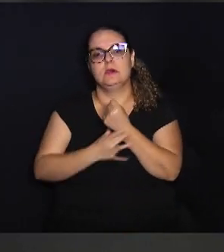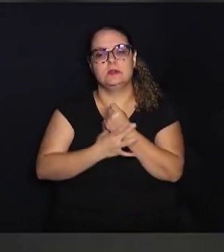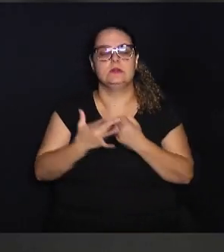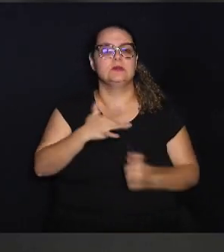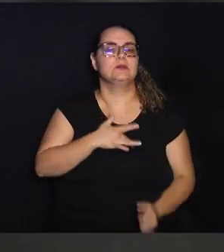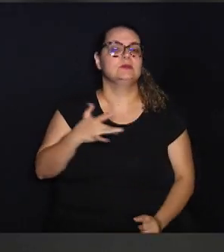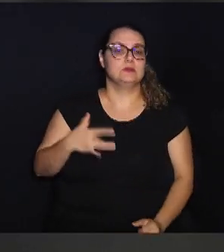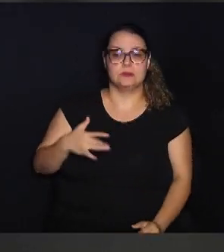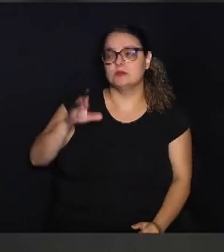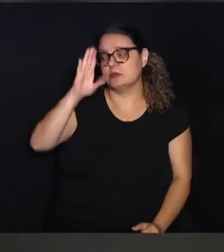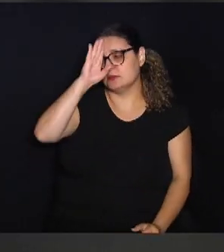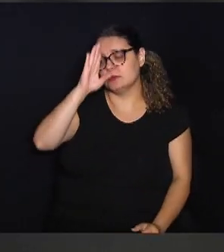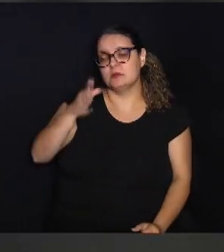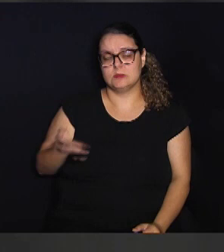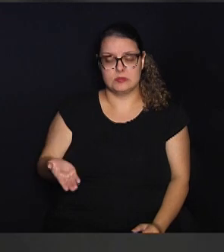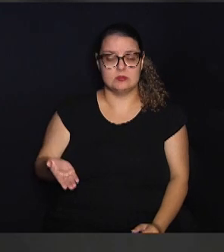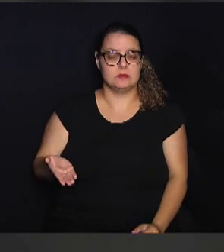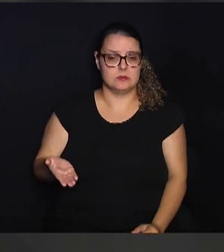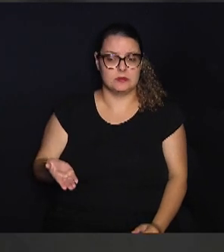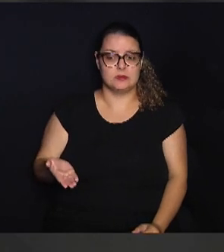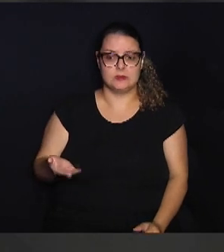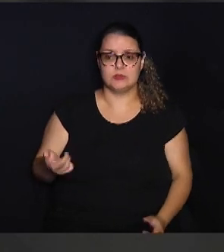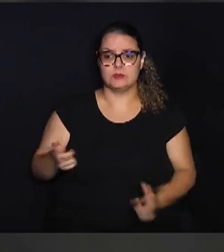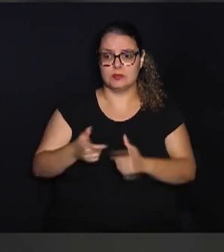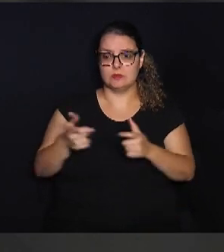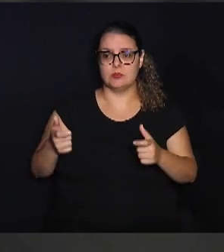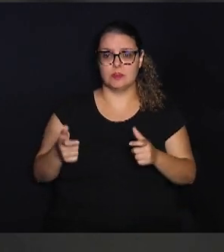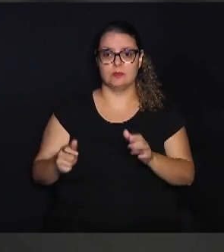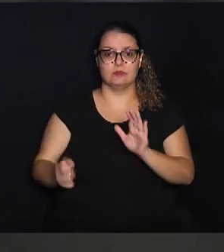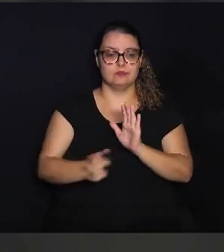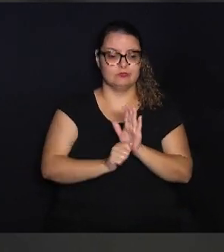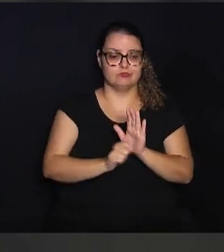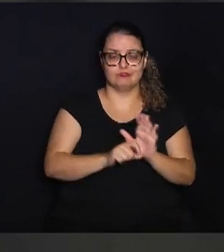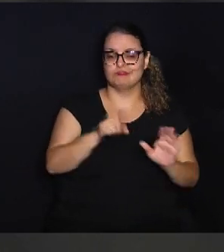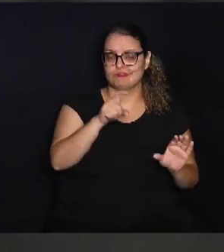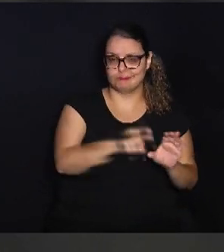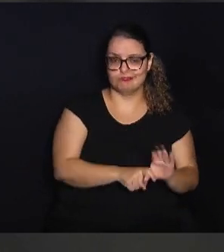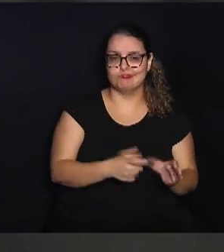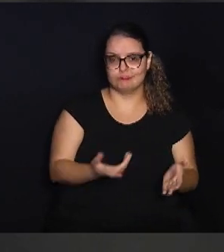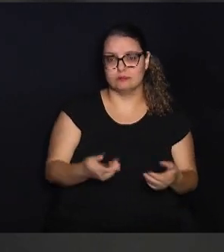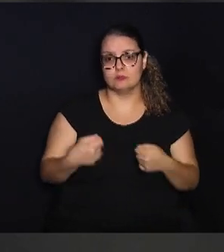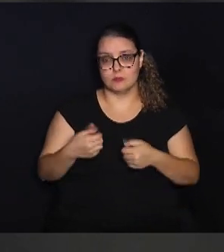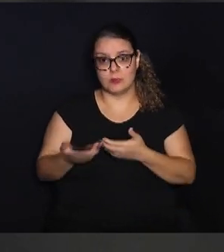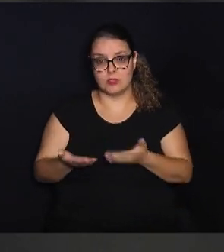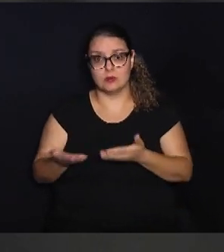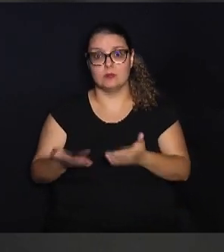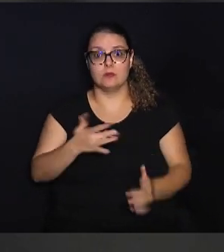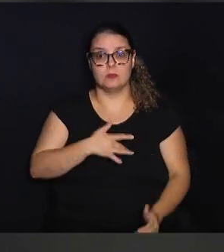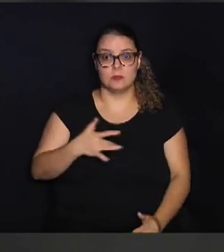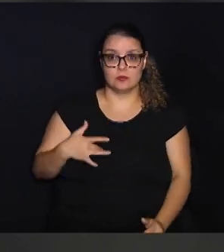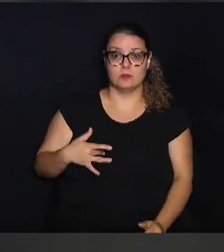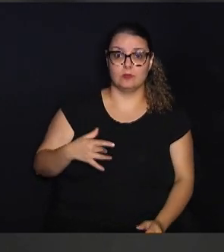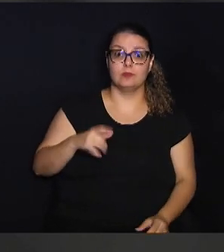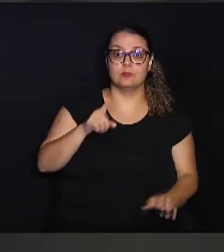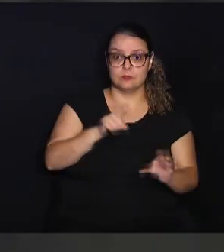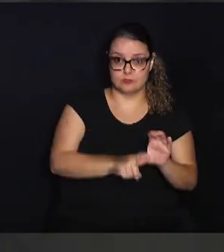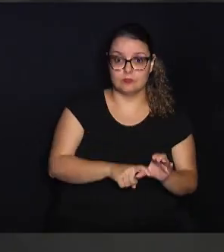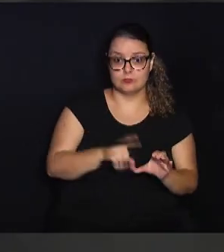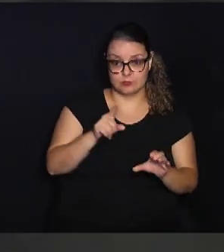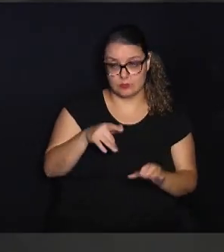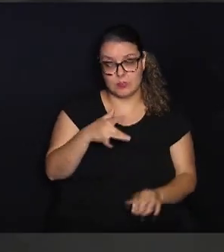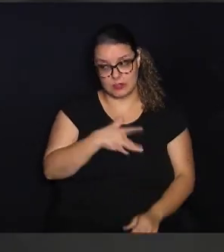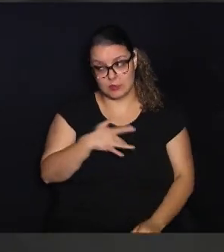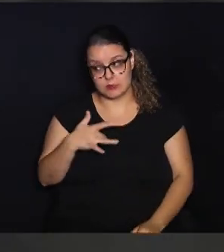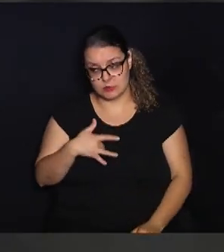saúde principalmente, né? Que a maioria é dependente químico, precisa de tratamento de saúde. O dependente é um caso de